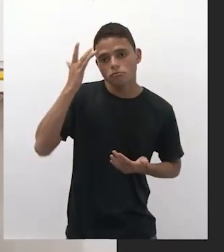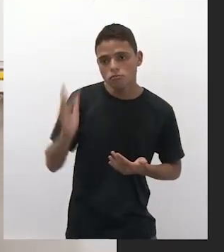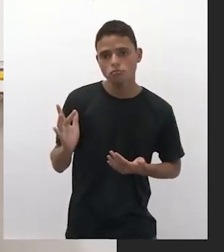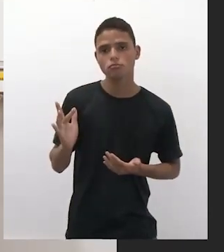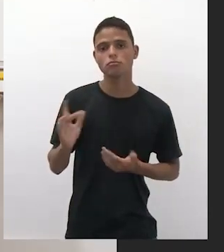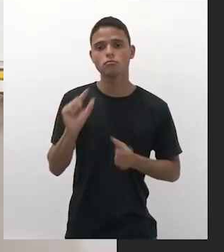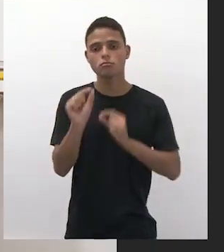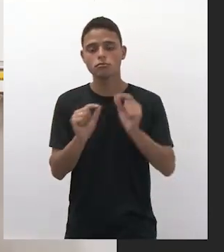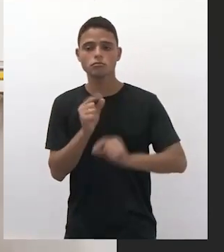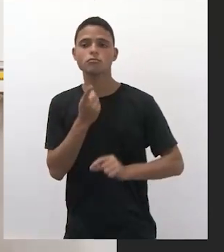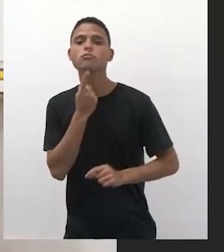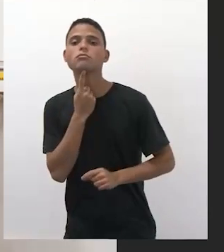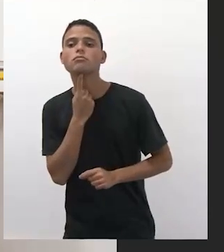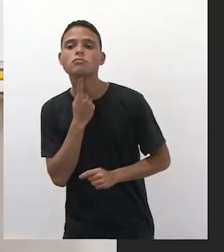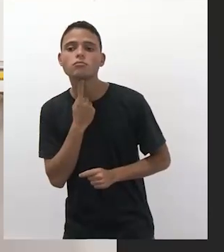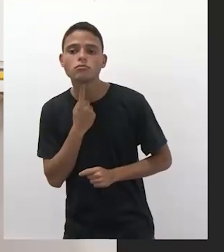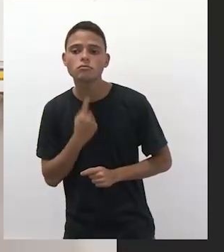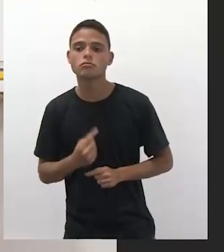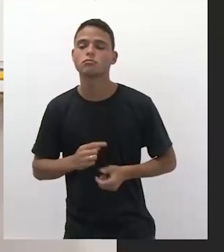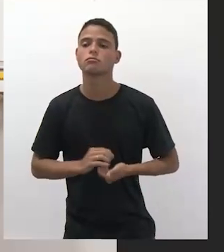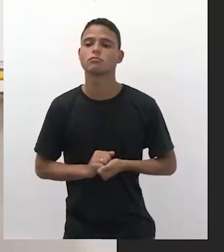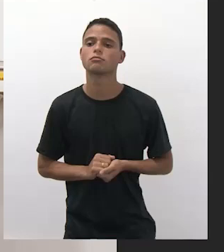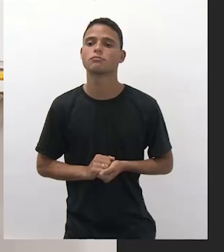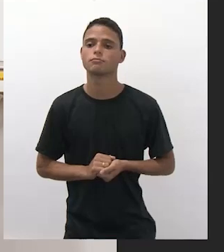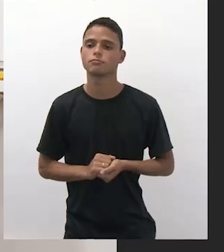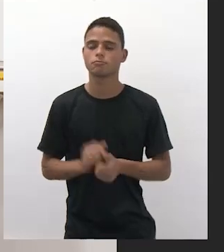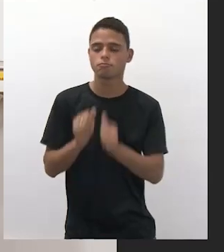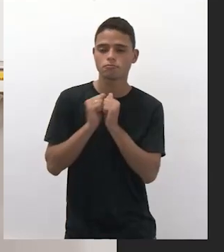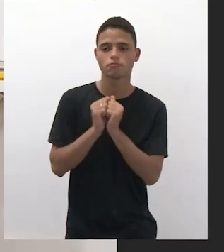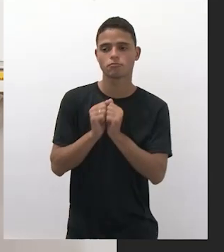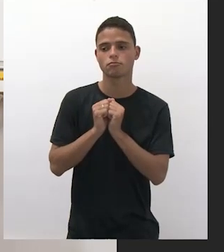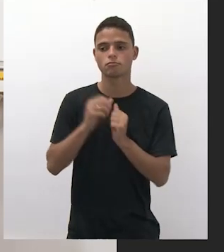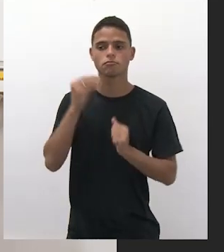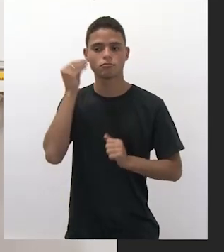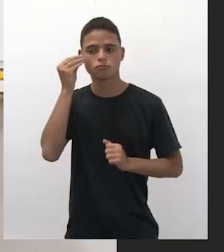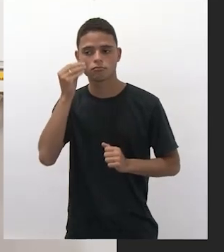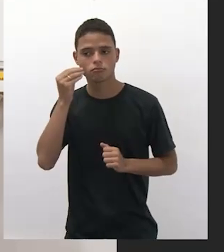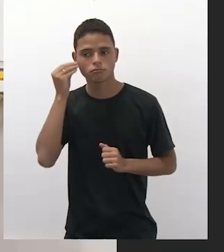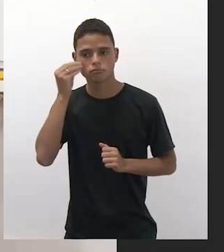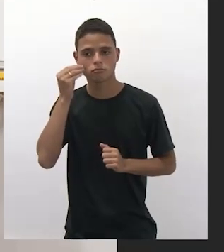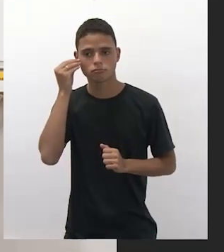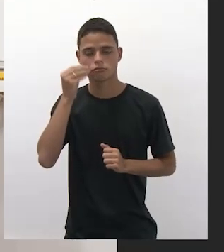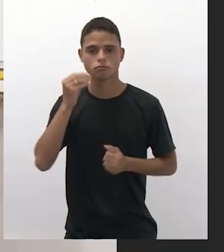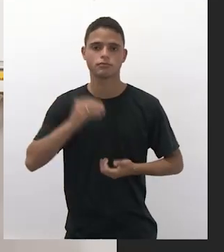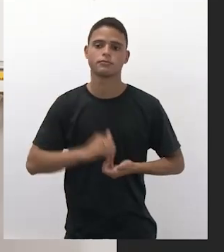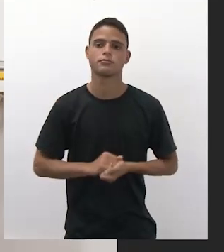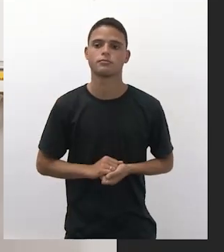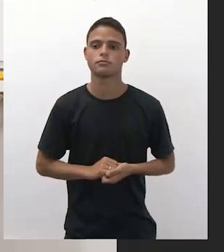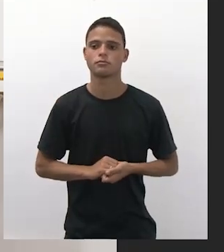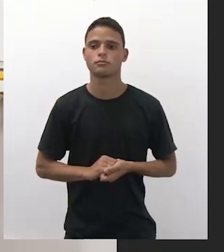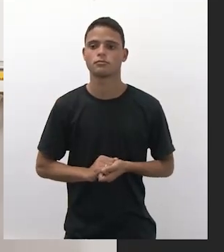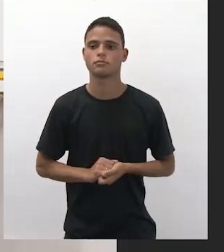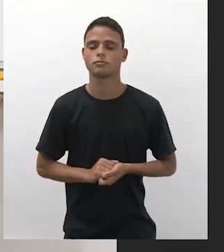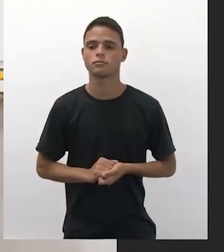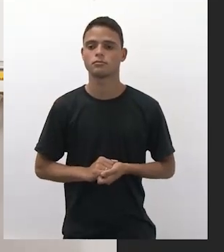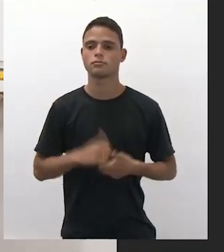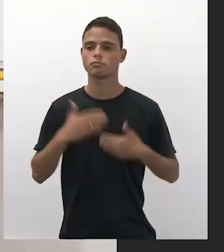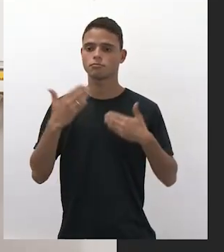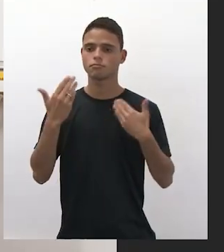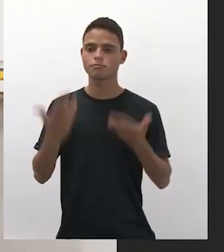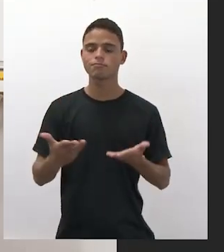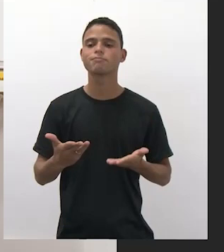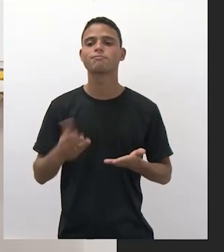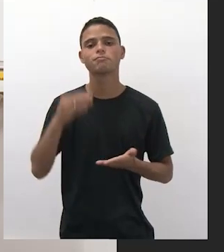essa vontade, né? Vem junto à experiência e contribui muito para esse papel